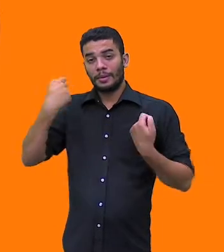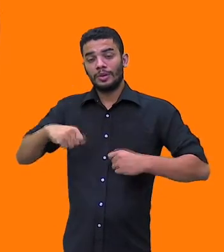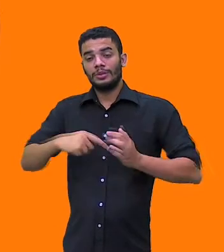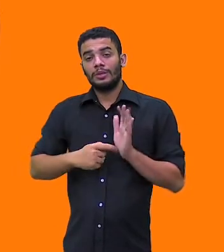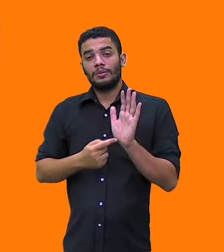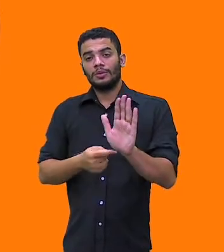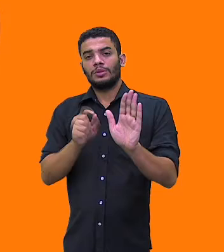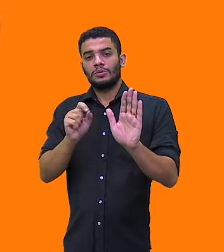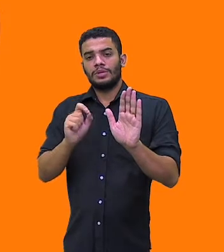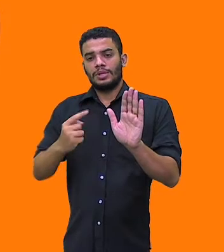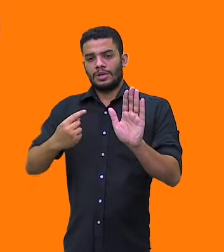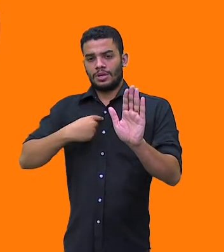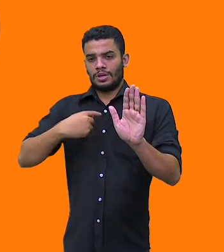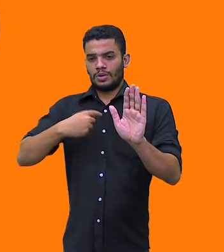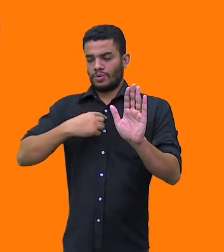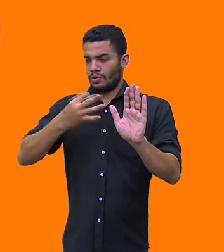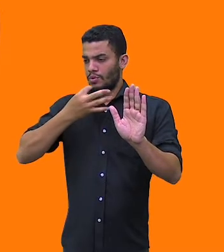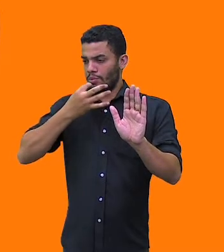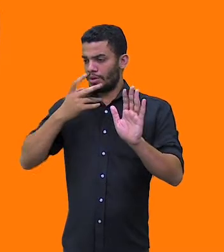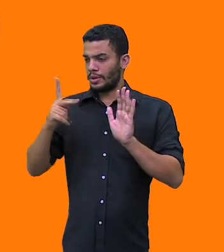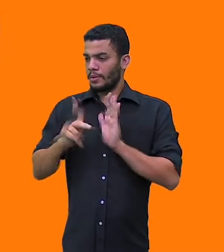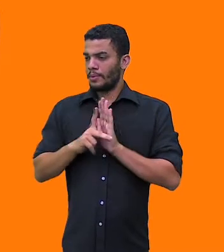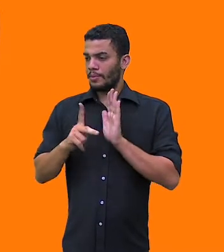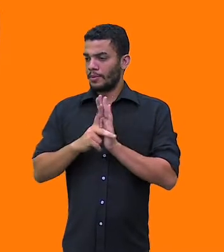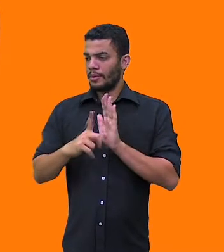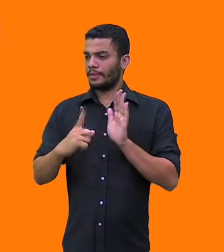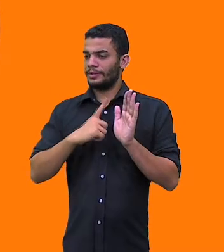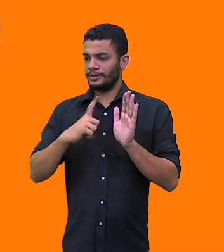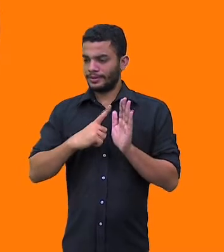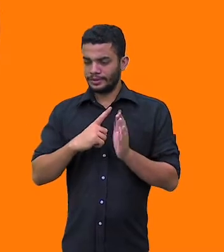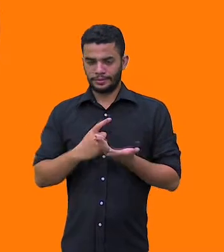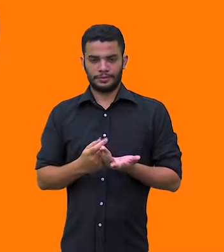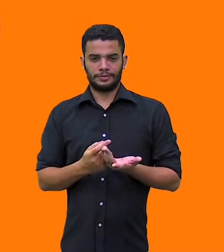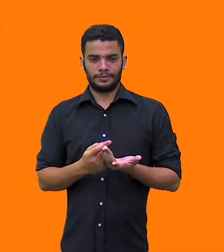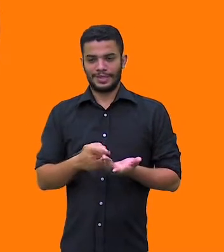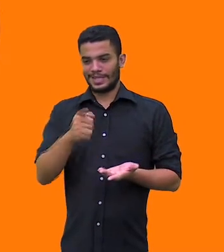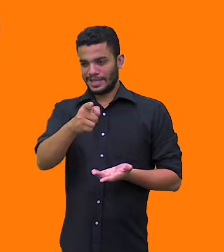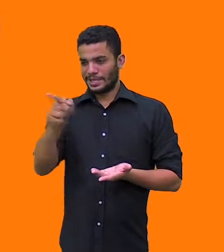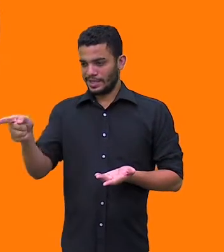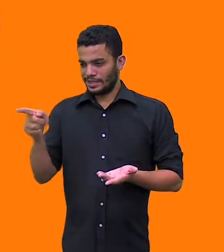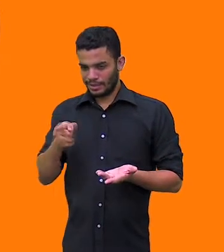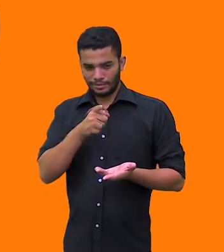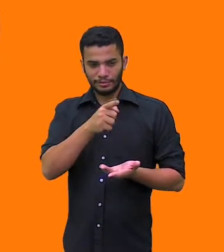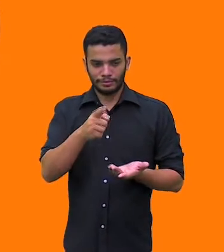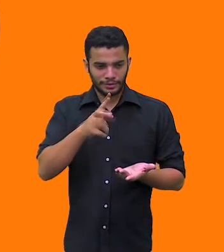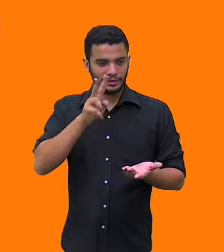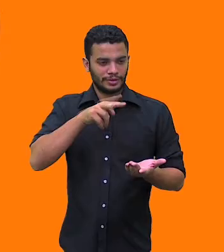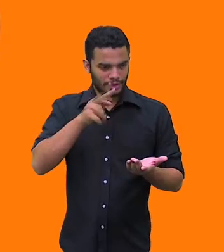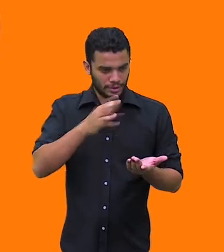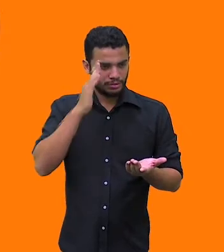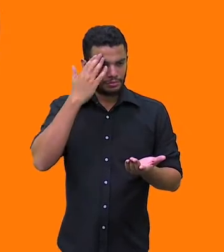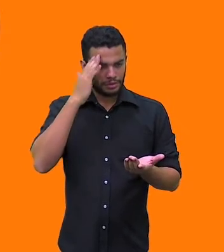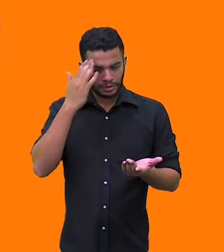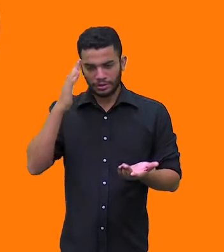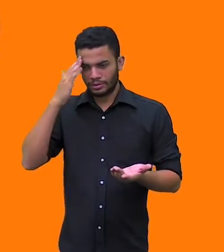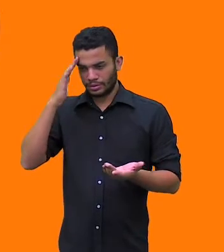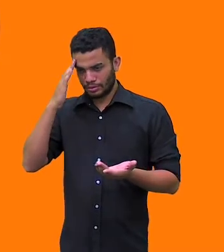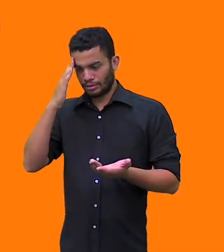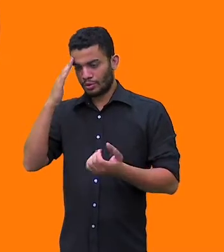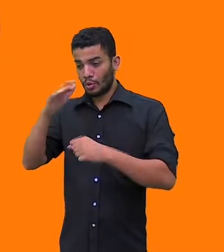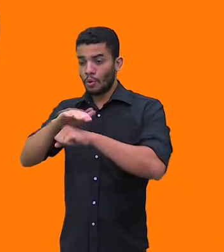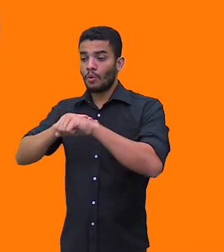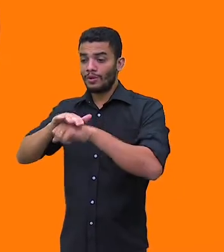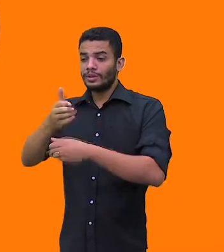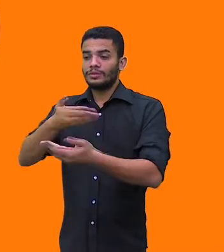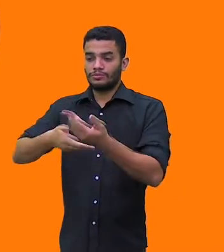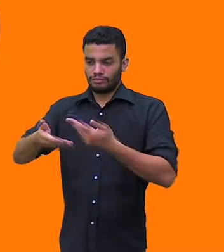maior, geral, né, de todos os assuntos aí. É interessantíssimo, né, porque é uma chamada mesmo para esse social,